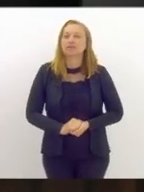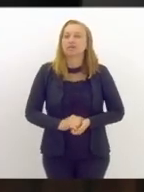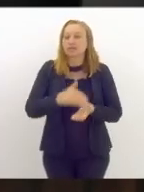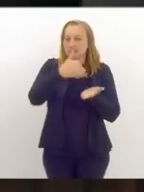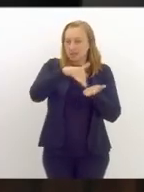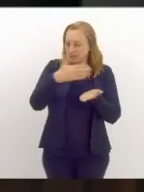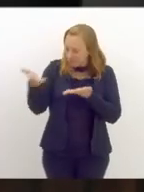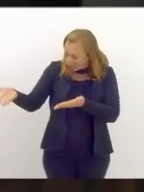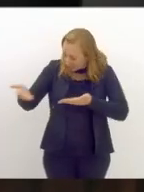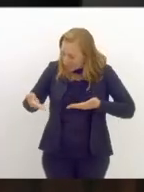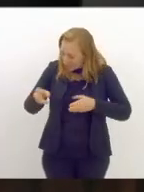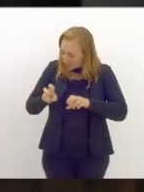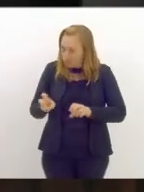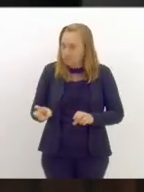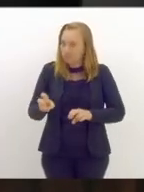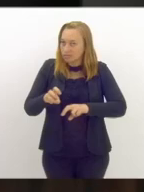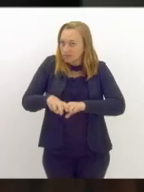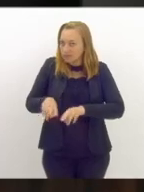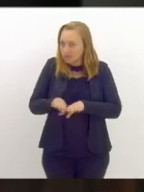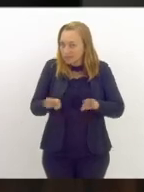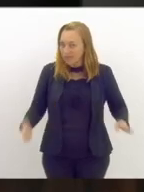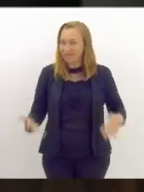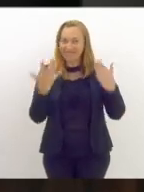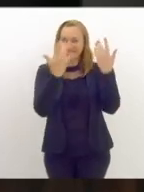Secretário, por favor, à mesa aqui.